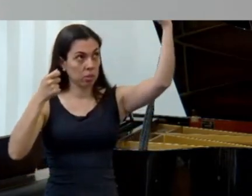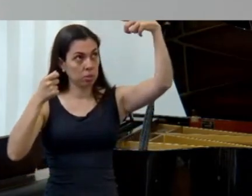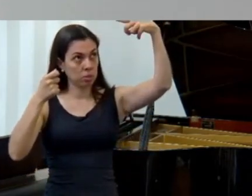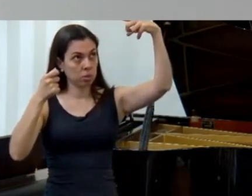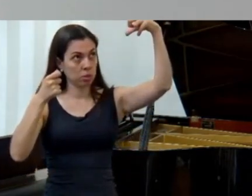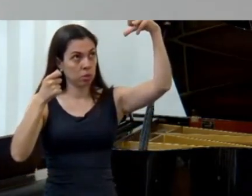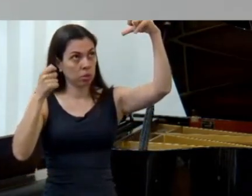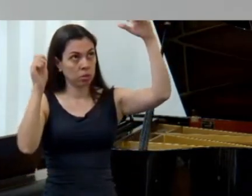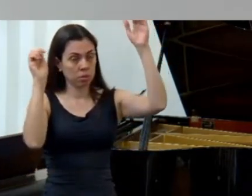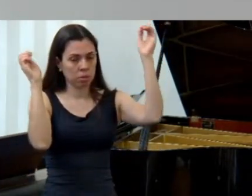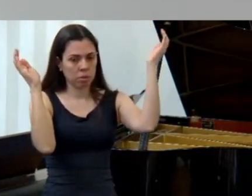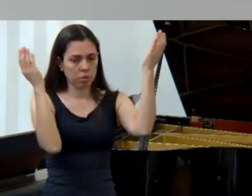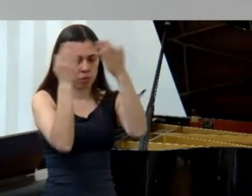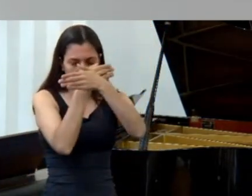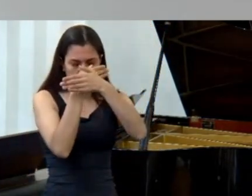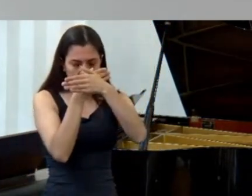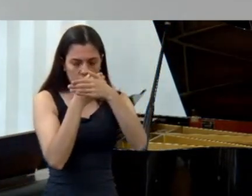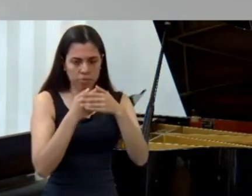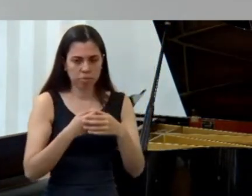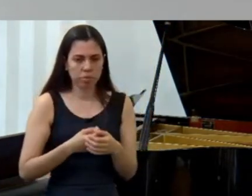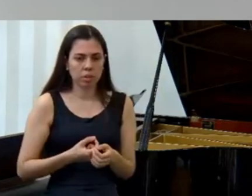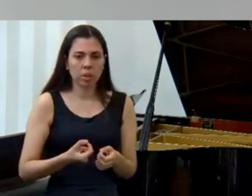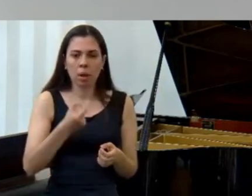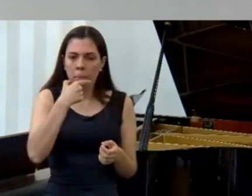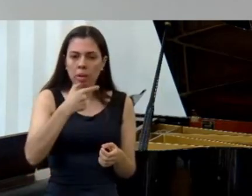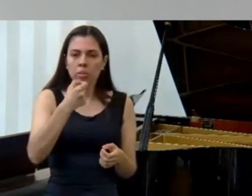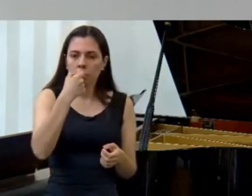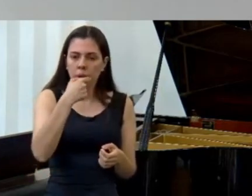luzes e tomou todos os remédios que tinha na casa.